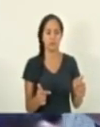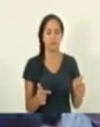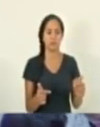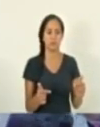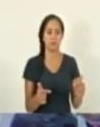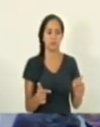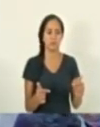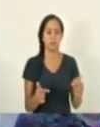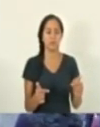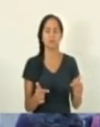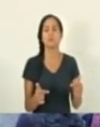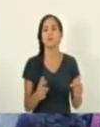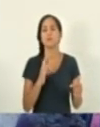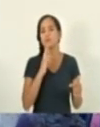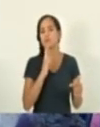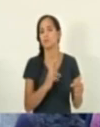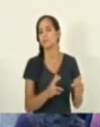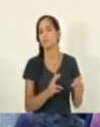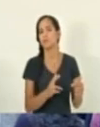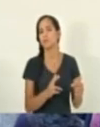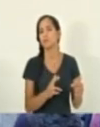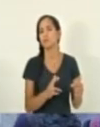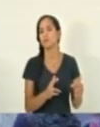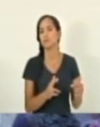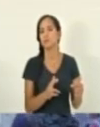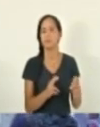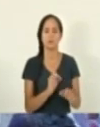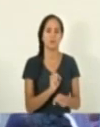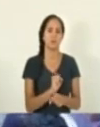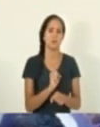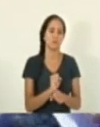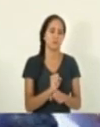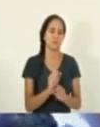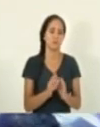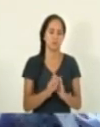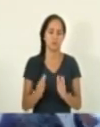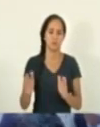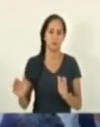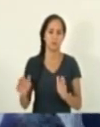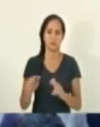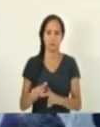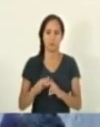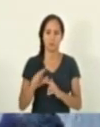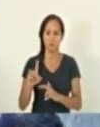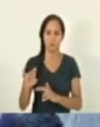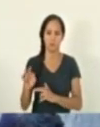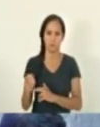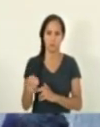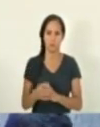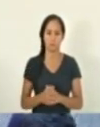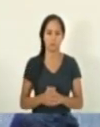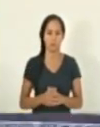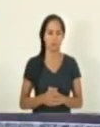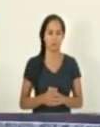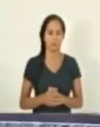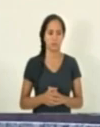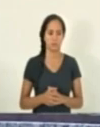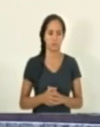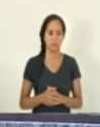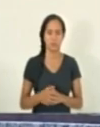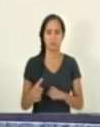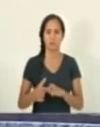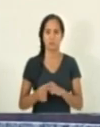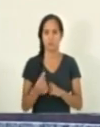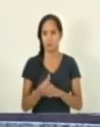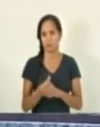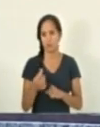em face do resultado, ficam sobrestadas as matérias para se tratar de veto. Isso amparado no artigo